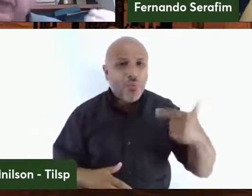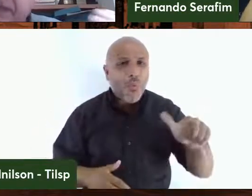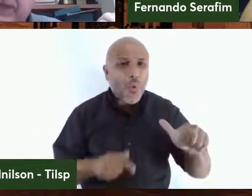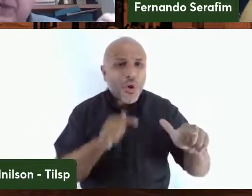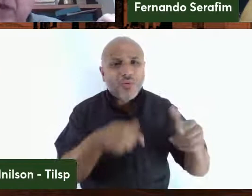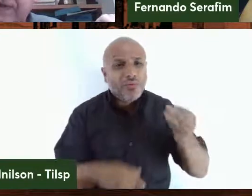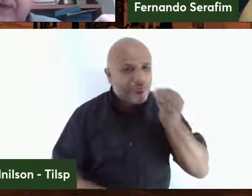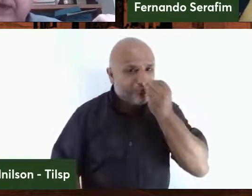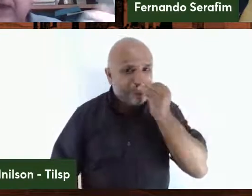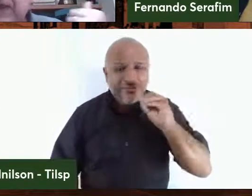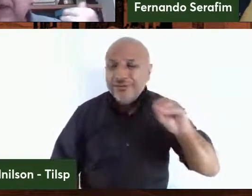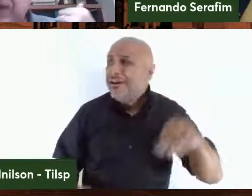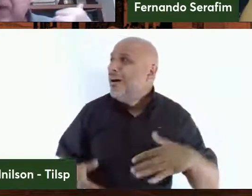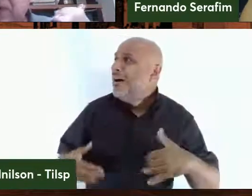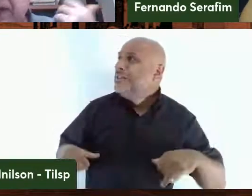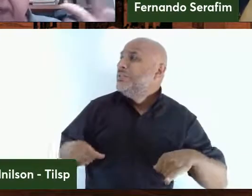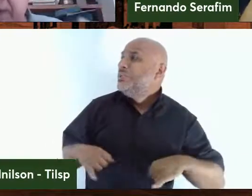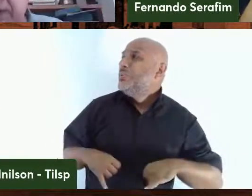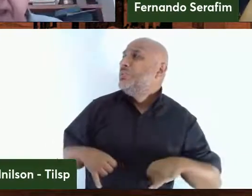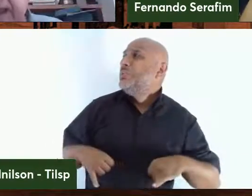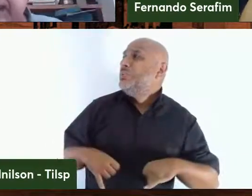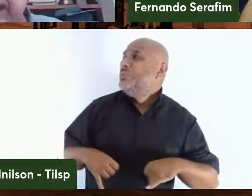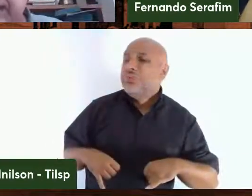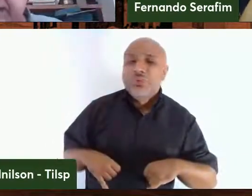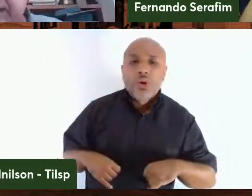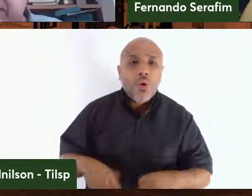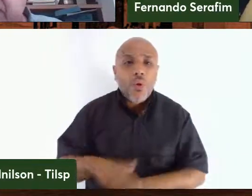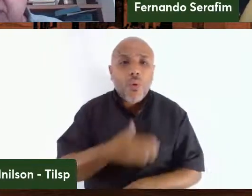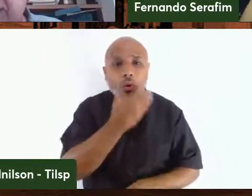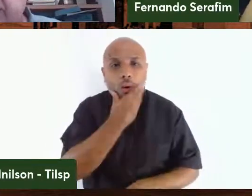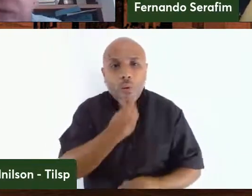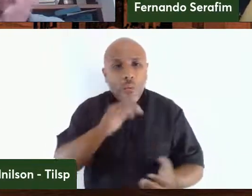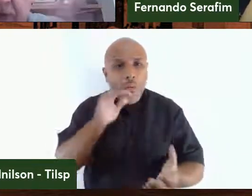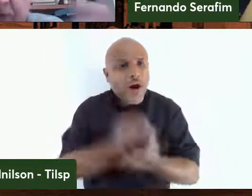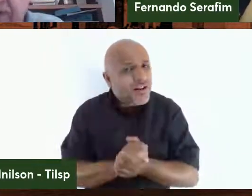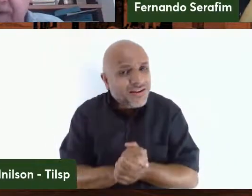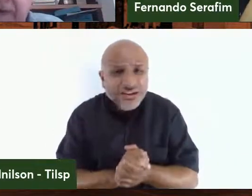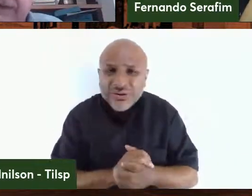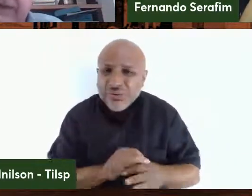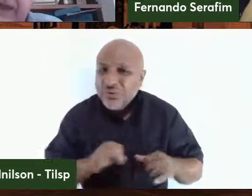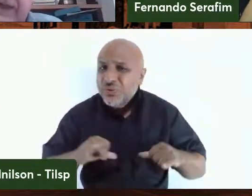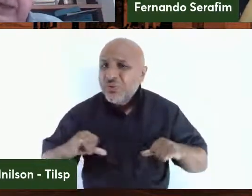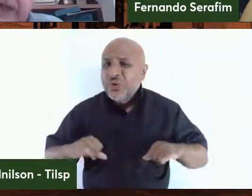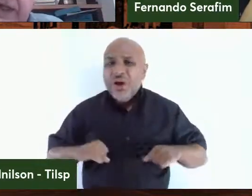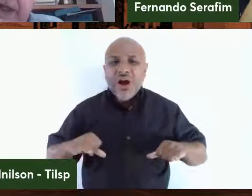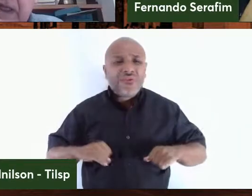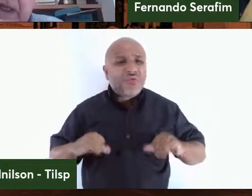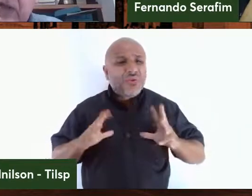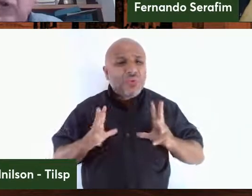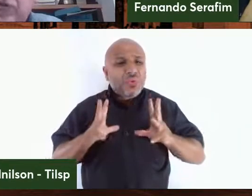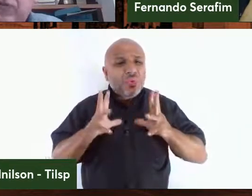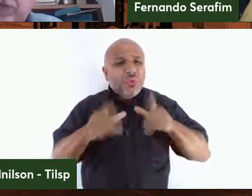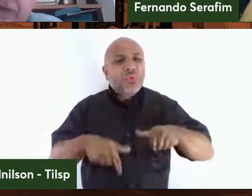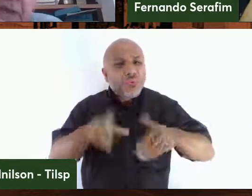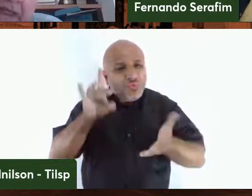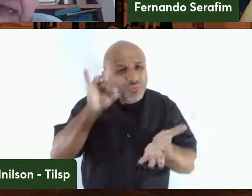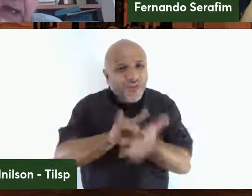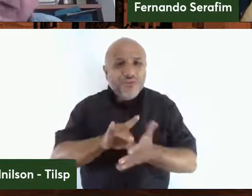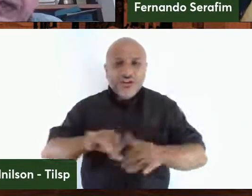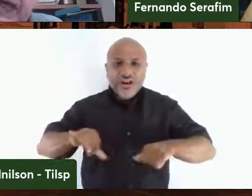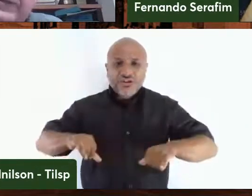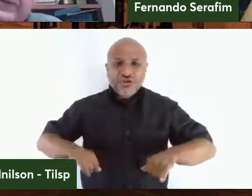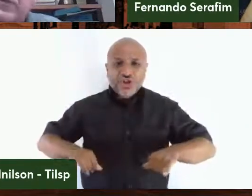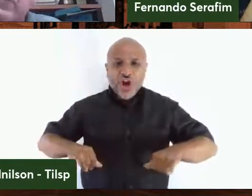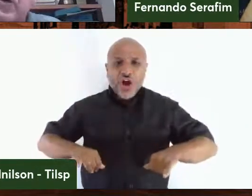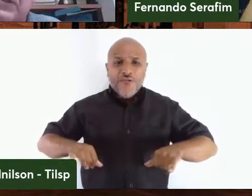vamos dizer, também sofre, o marido dela sofre, todo mundo sofre, na verdade, e cada